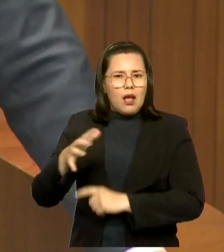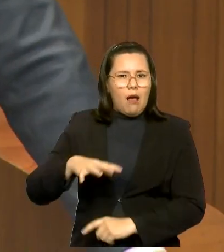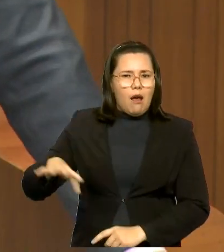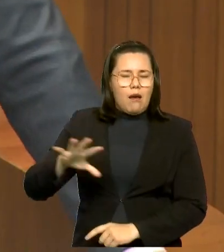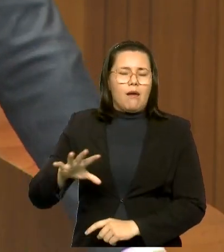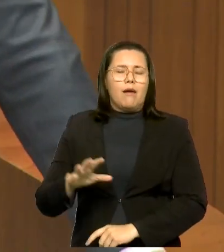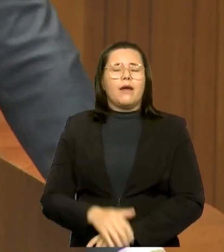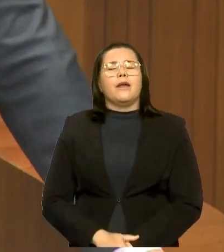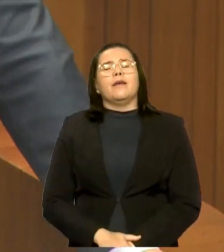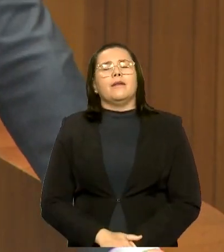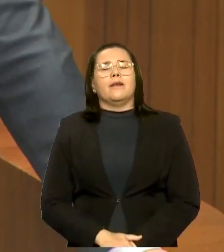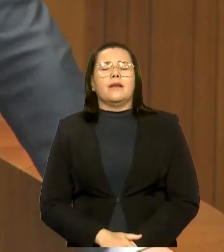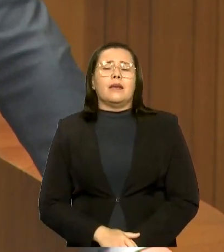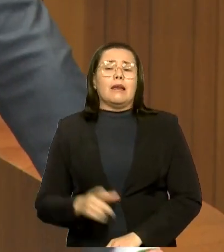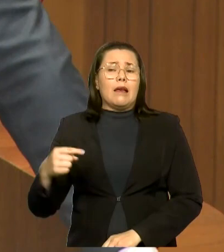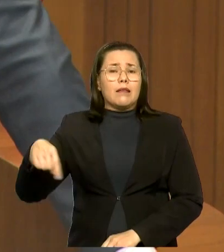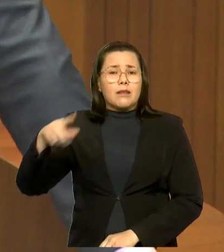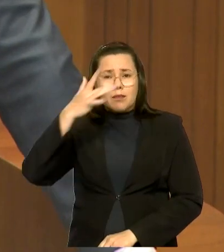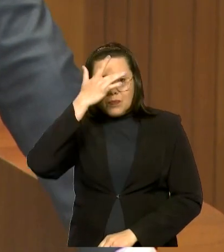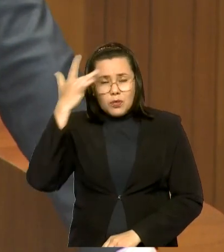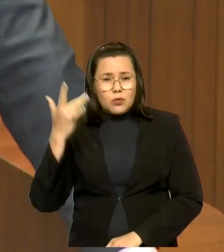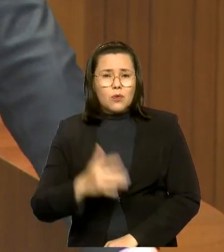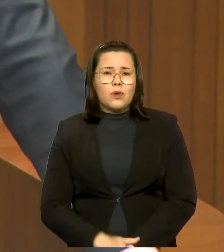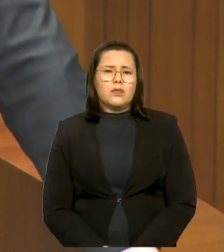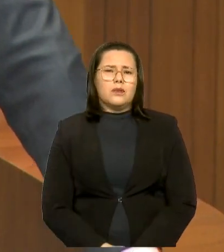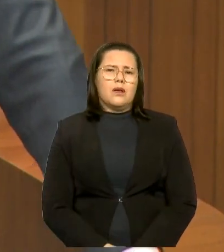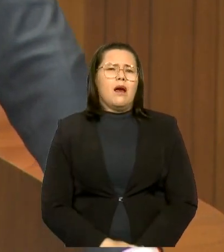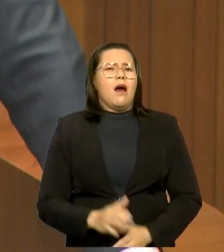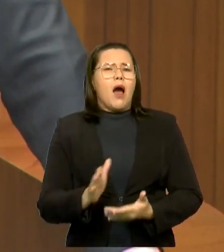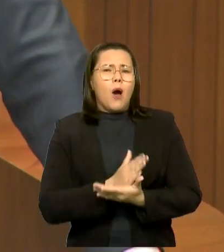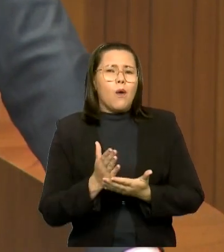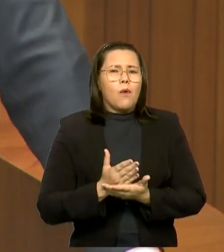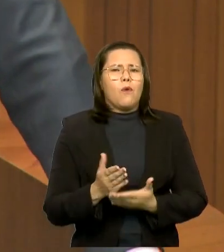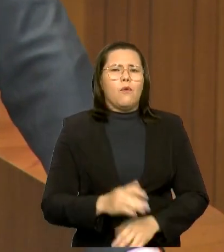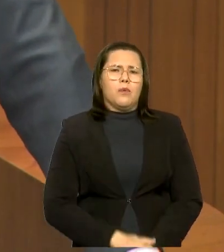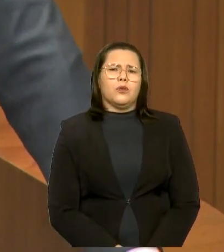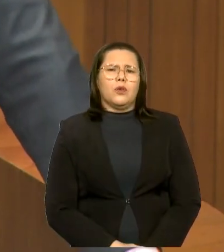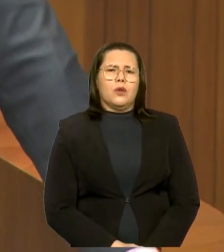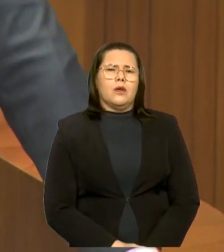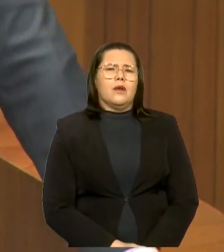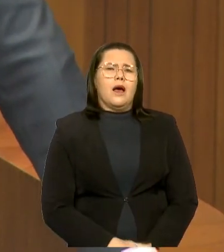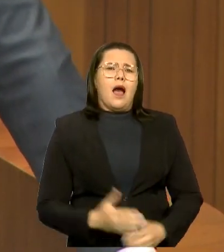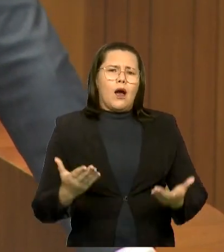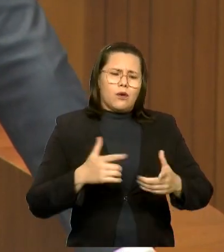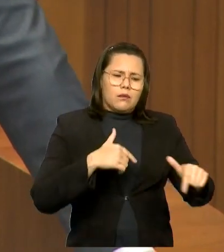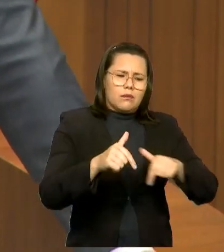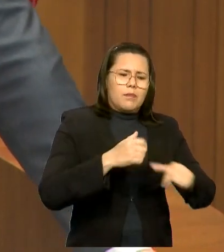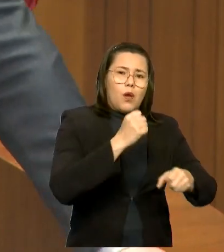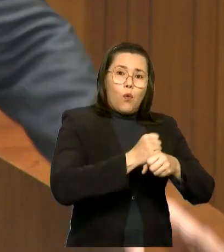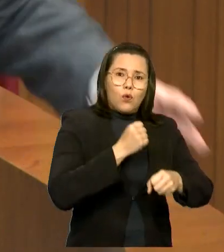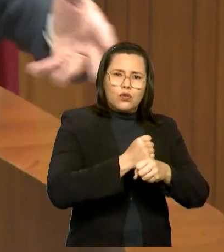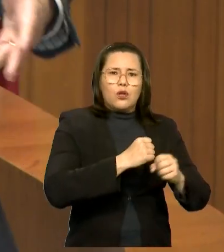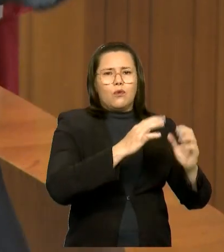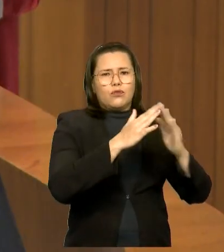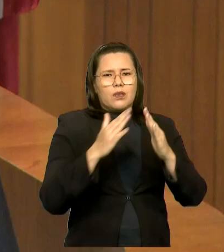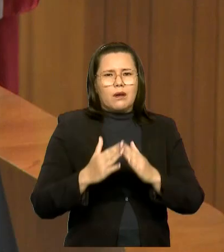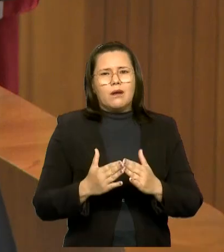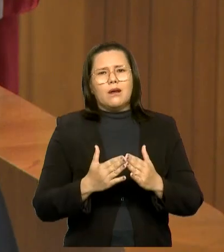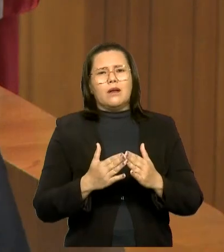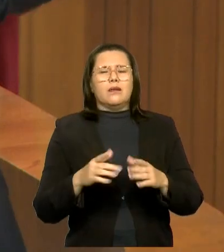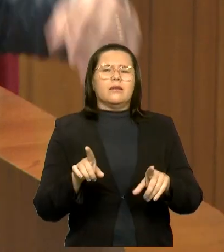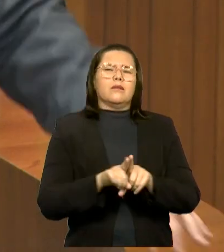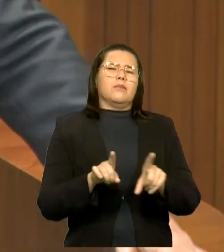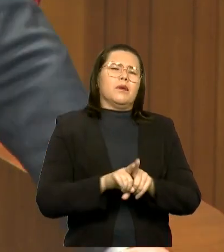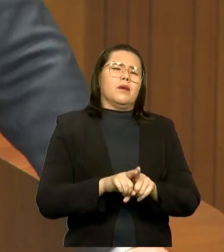elaborando o fardamento escolar da rede pública estadual, todo ele contratado junto ao sistema penitenciário, garantindo uma